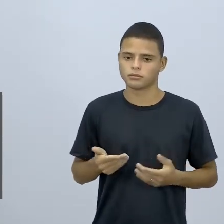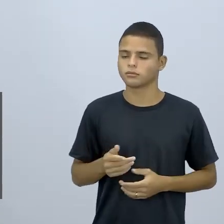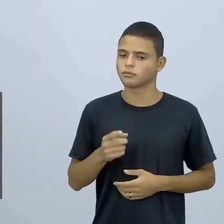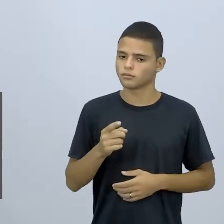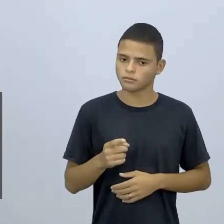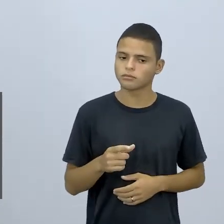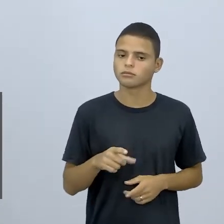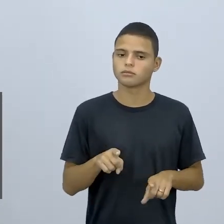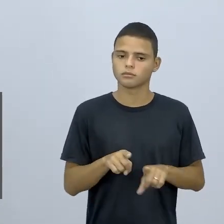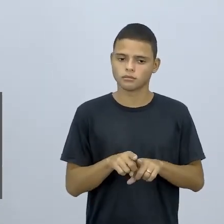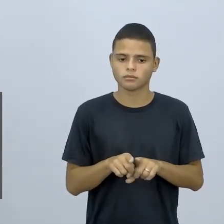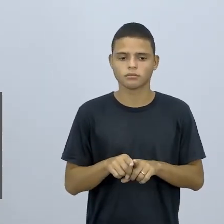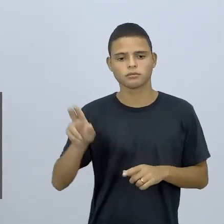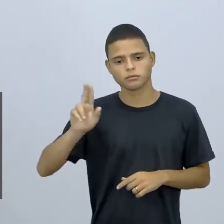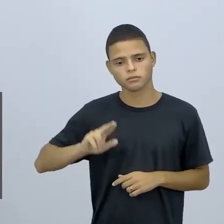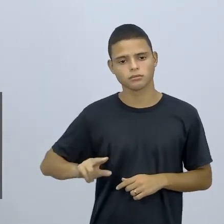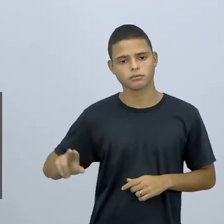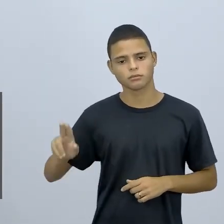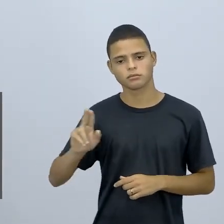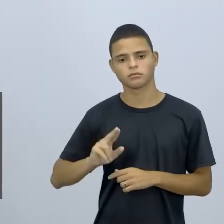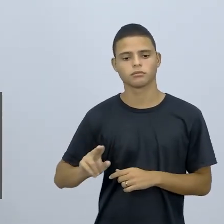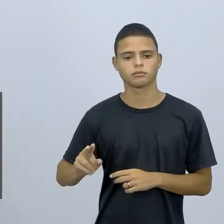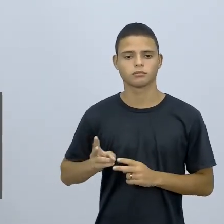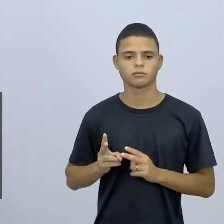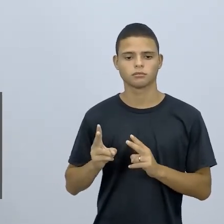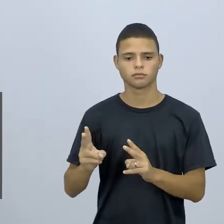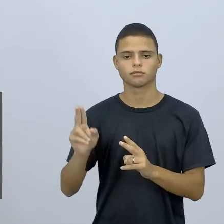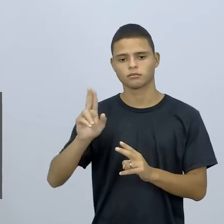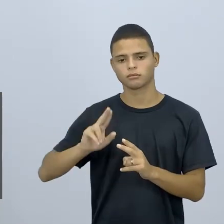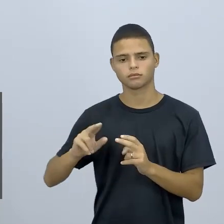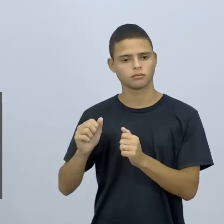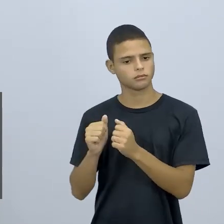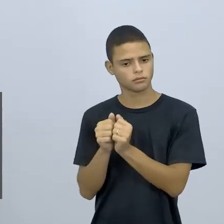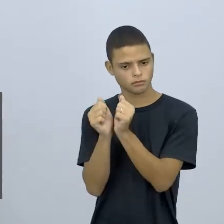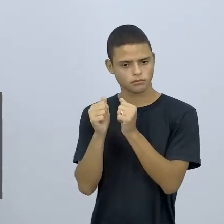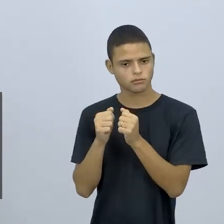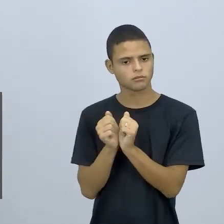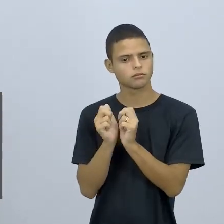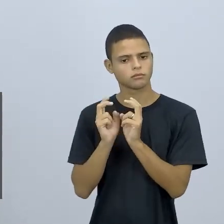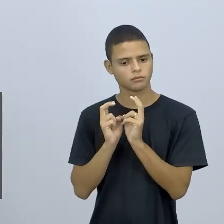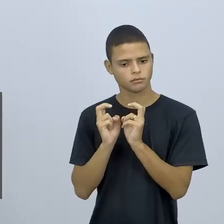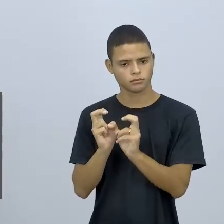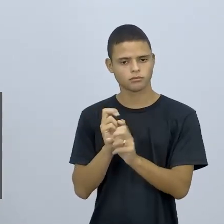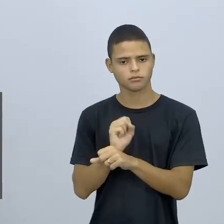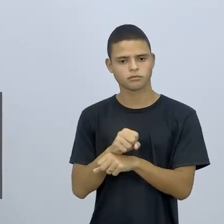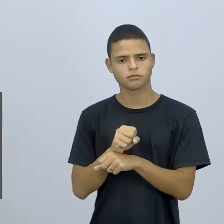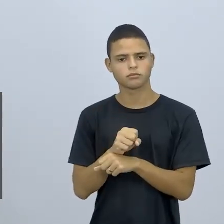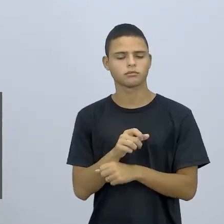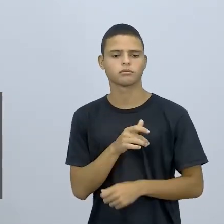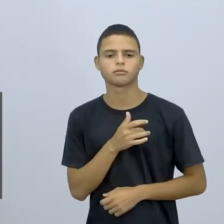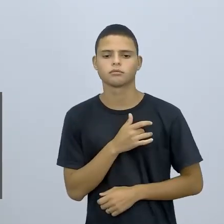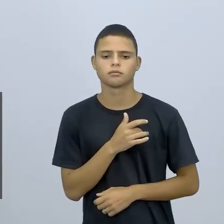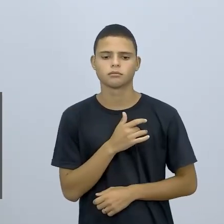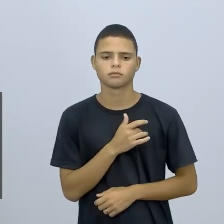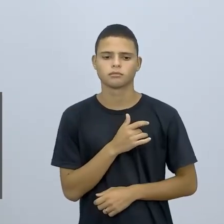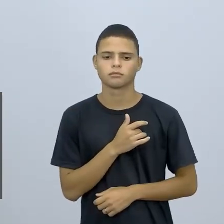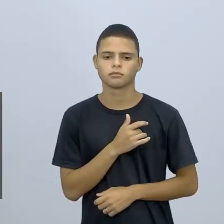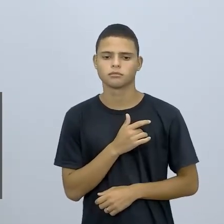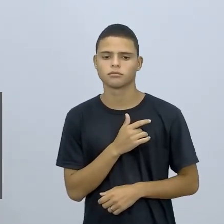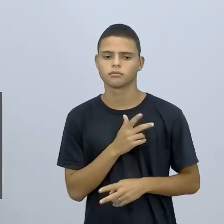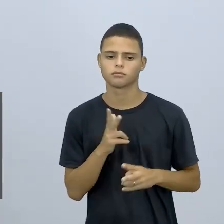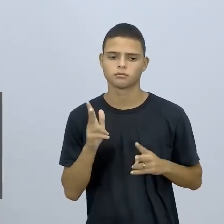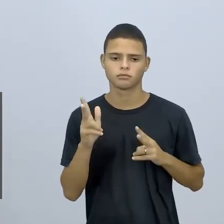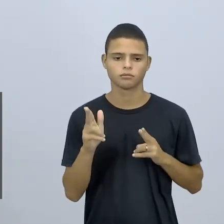também continua utilizando o transporte público, sim, não é sim, isso? Sim, sim. E esse medo, assim, ele é dessa